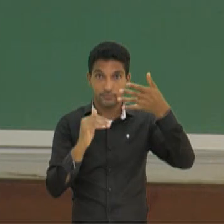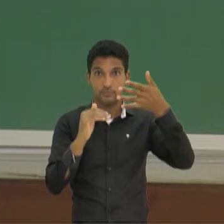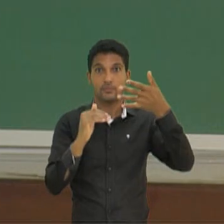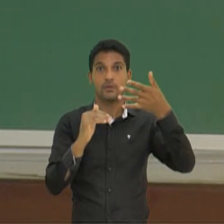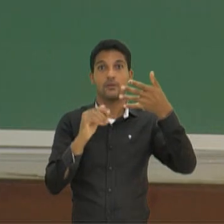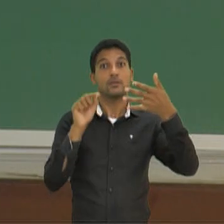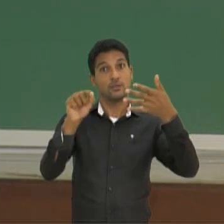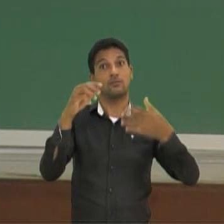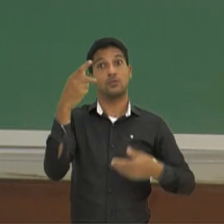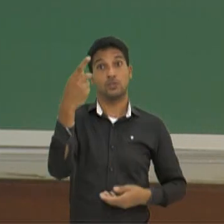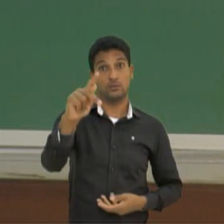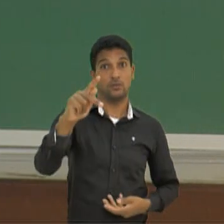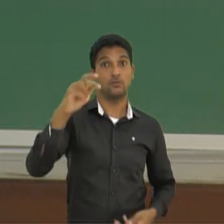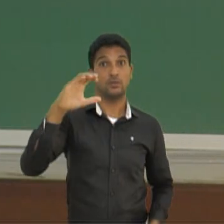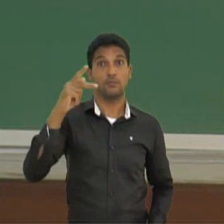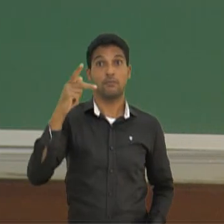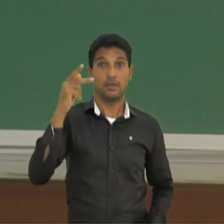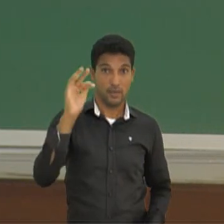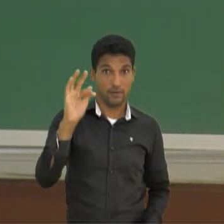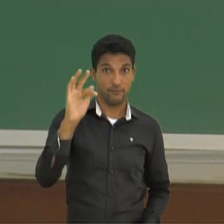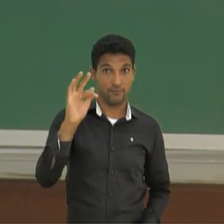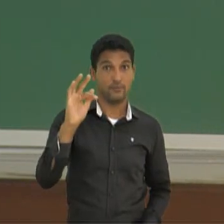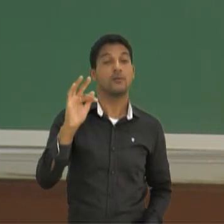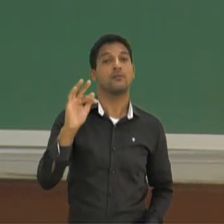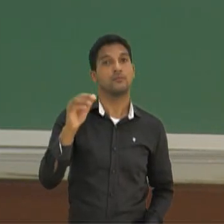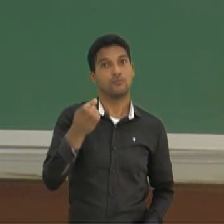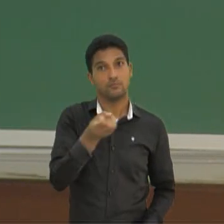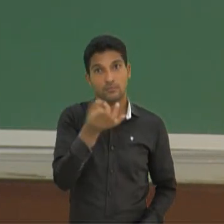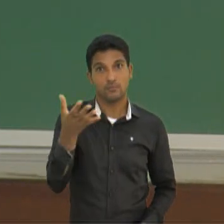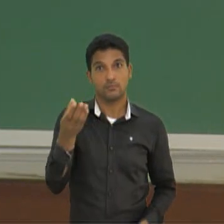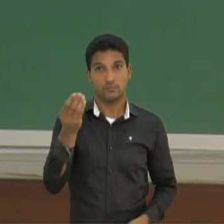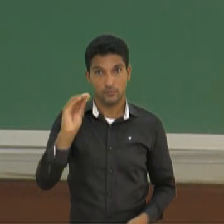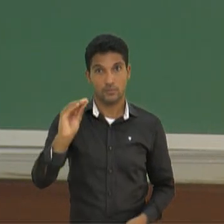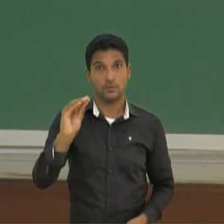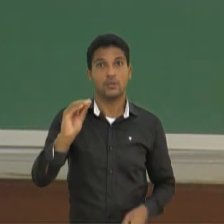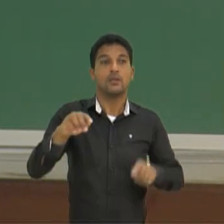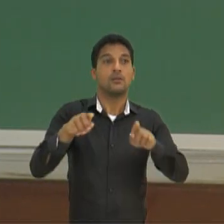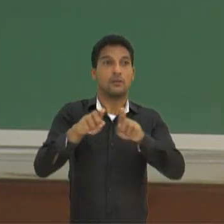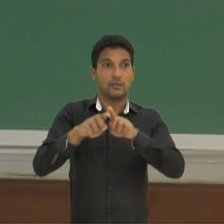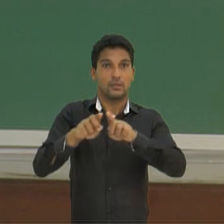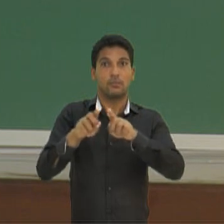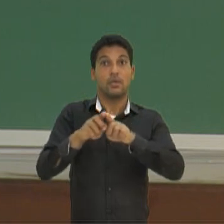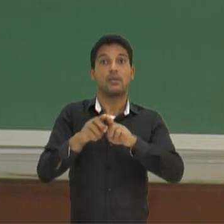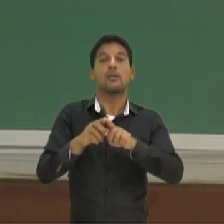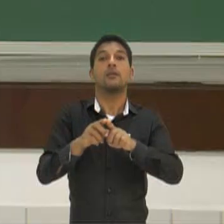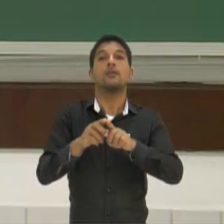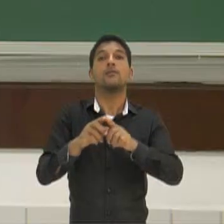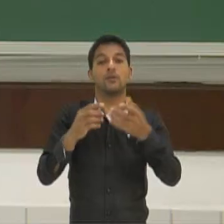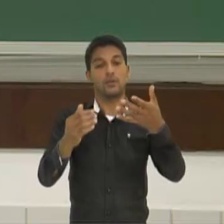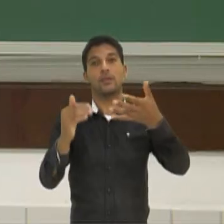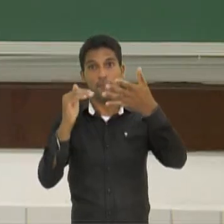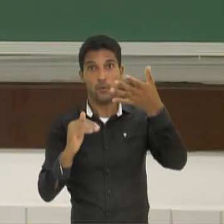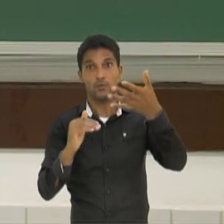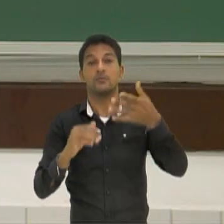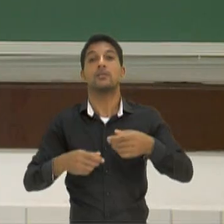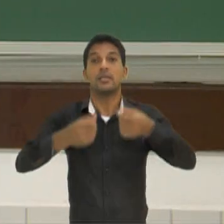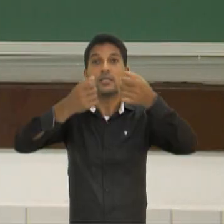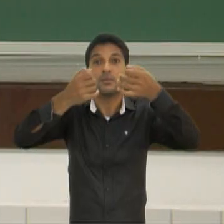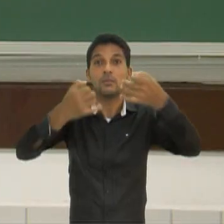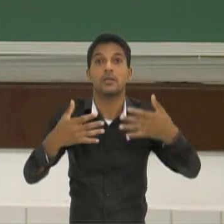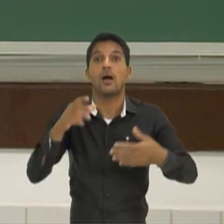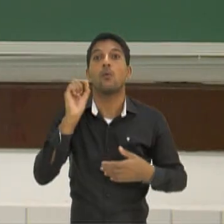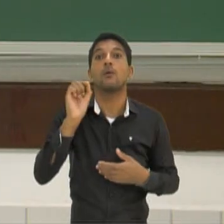Pode ser alguma coisa real que vocês já tenham vivenciado na experiência prática do dia a dia ou alguma coisa que vocês vão inventar agora, né? Para